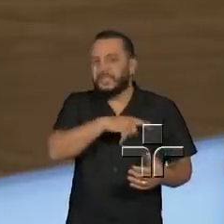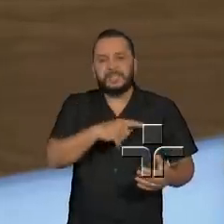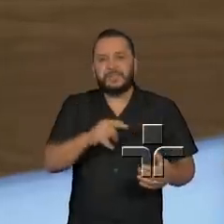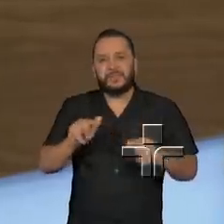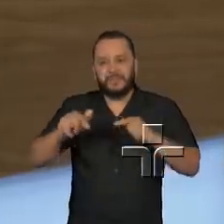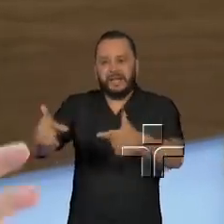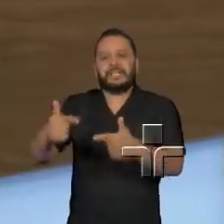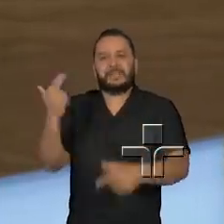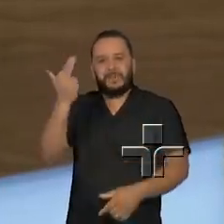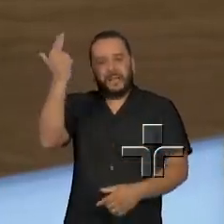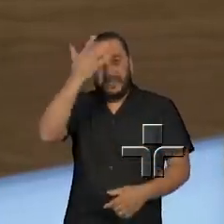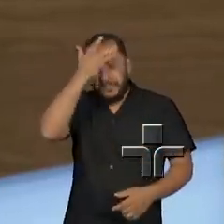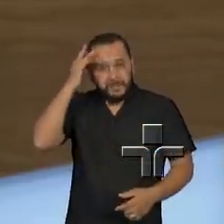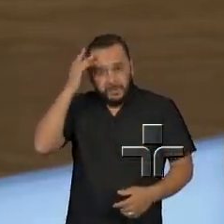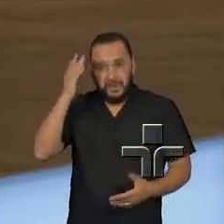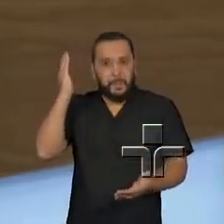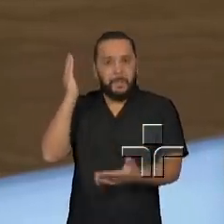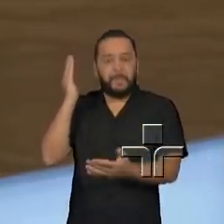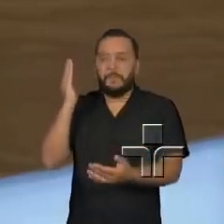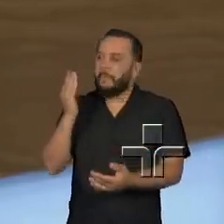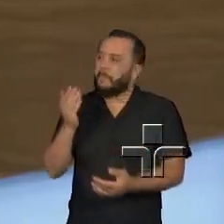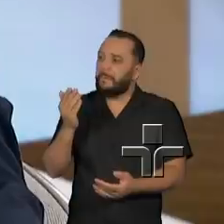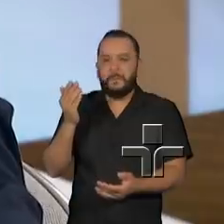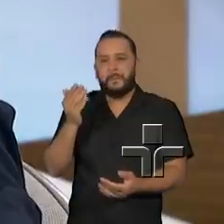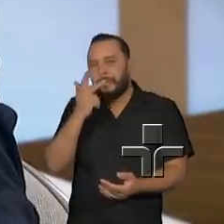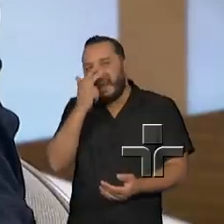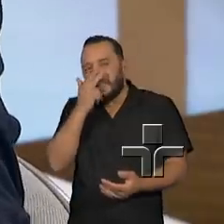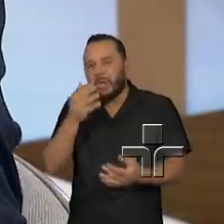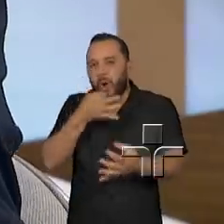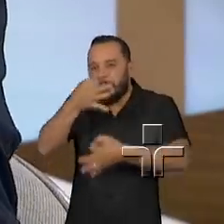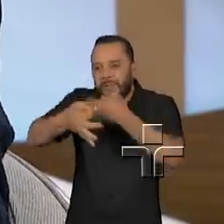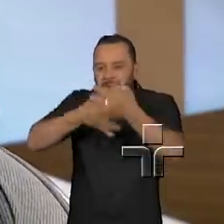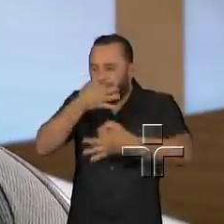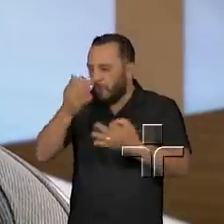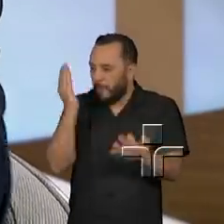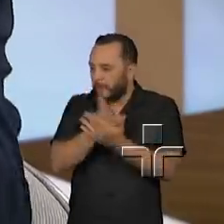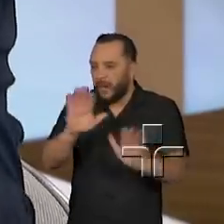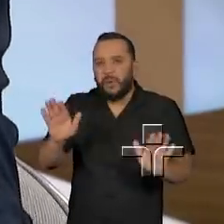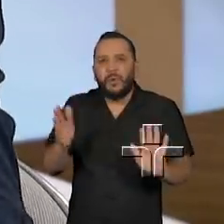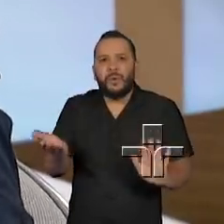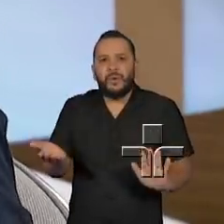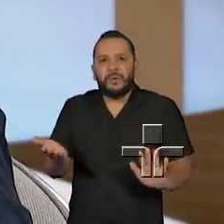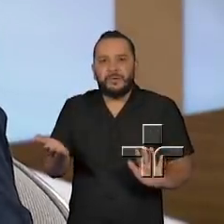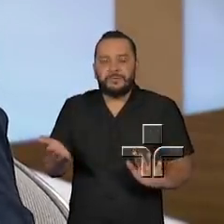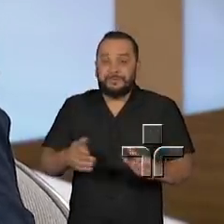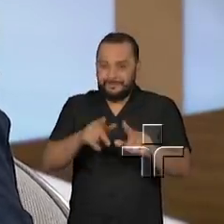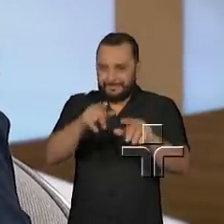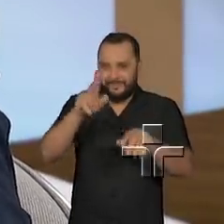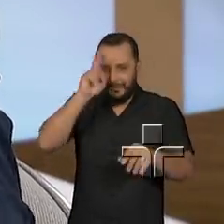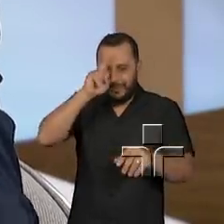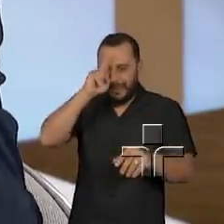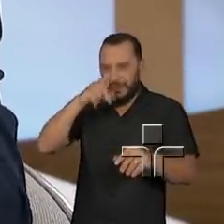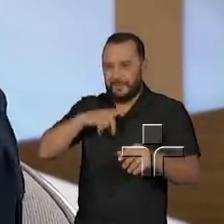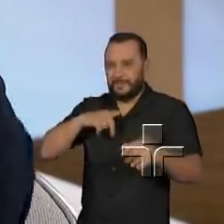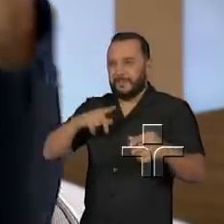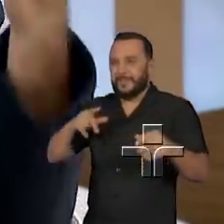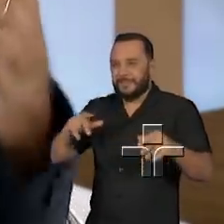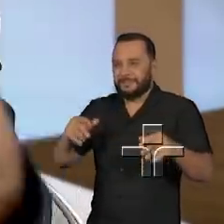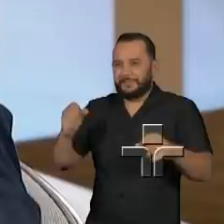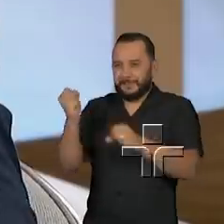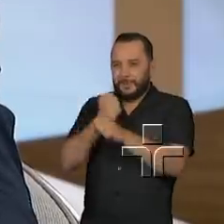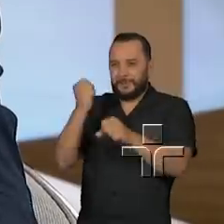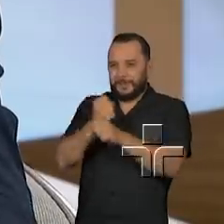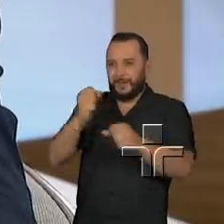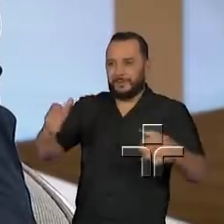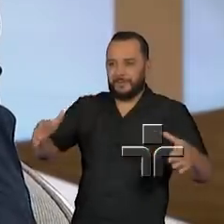fazer, porque as pessoas pararam de argumentar com base em fatos. É aquela história da Torre de Babel, né? O que você faz quando está todo mundo